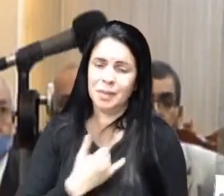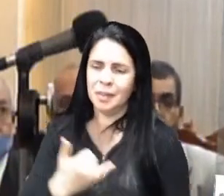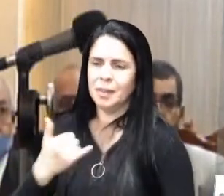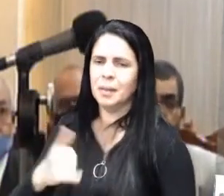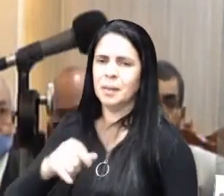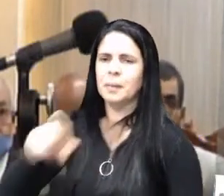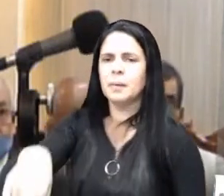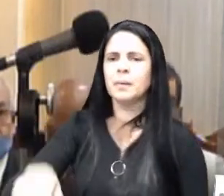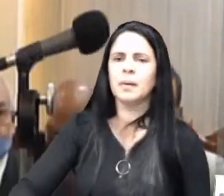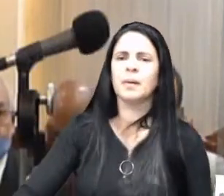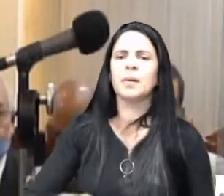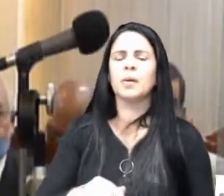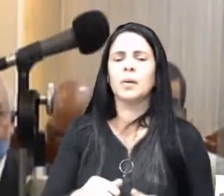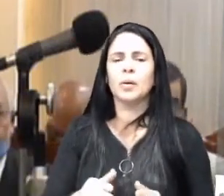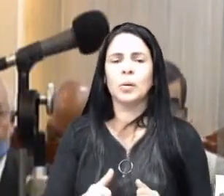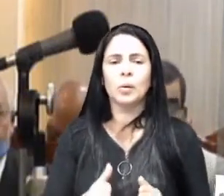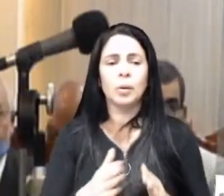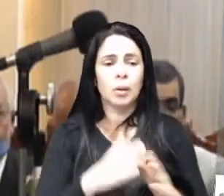morrer de careta?